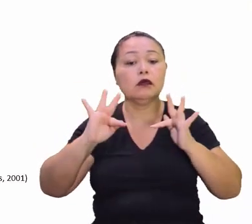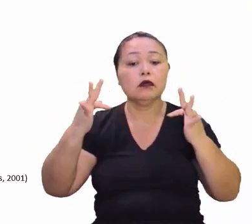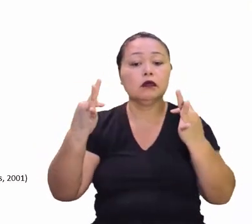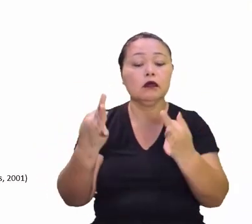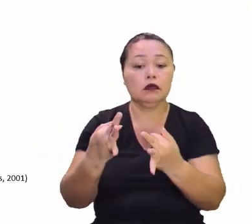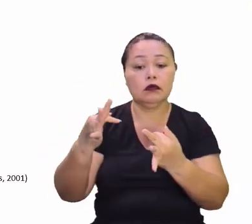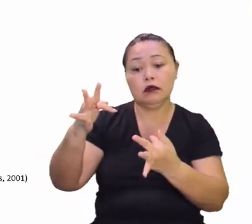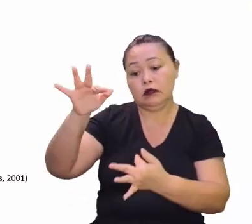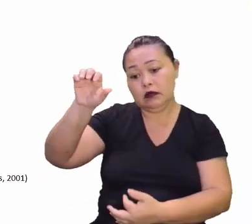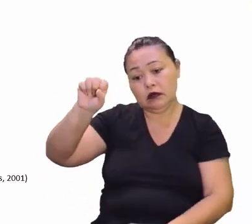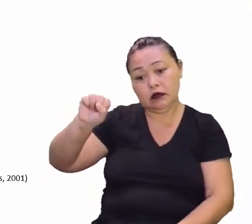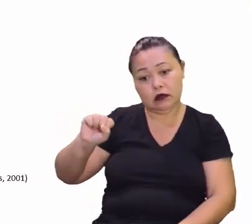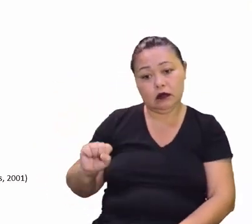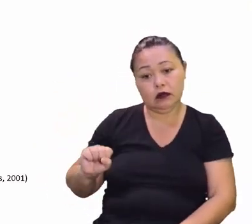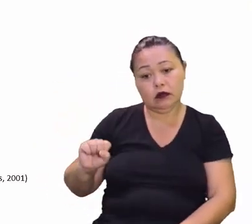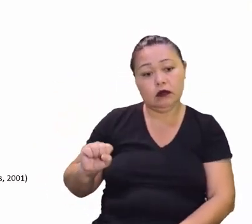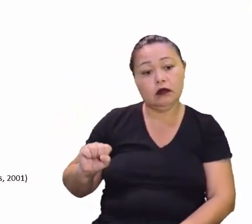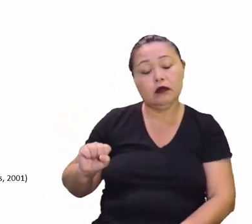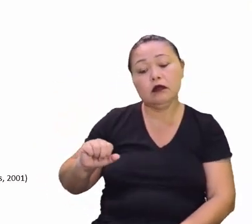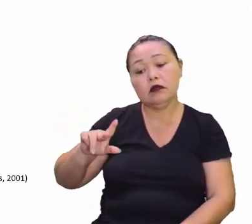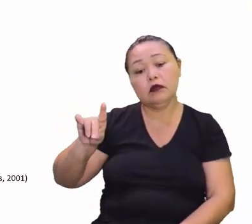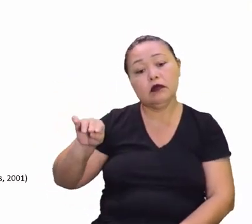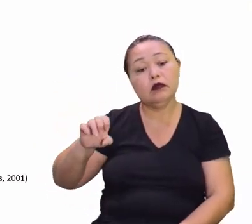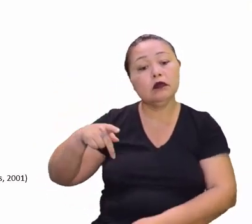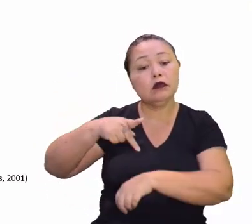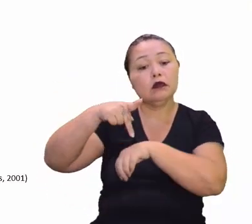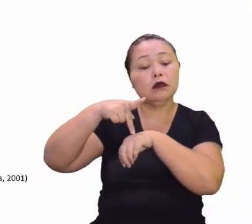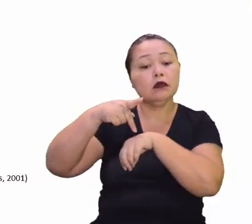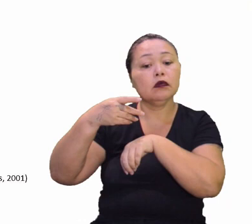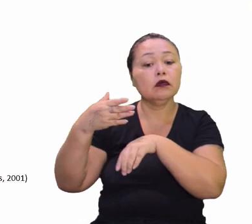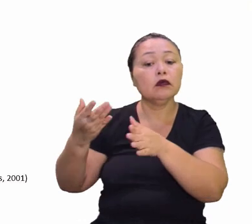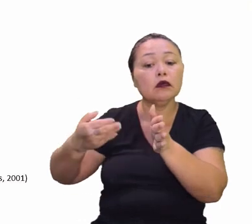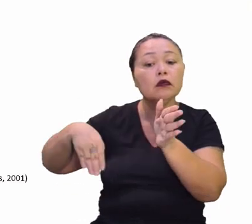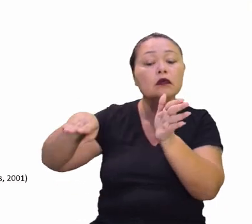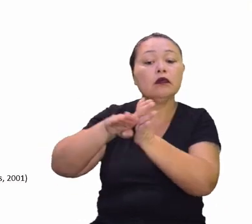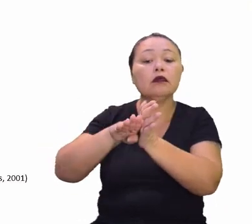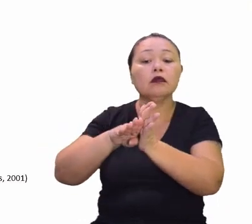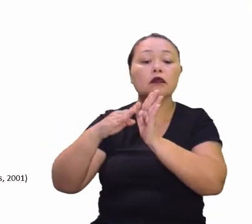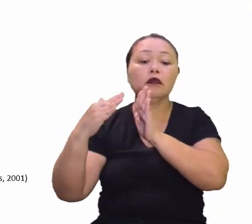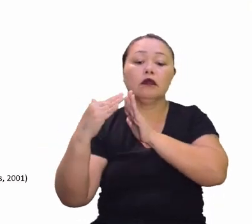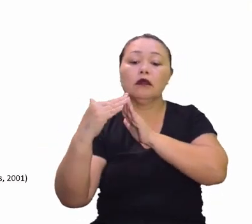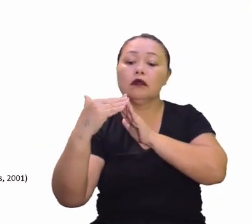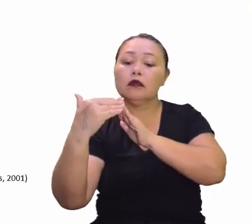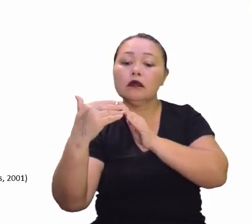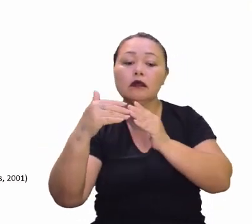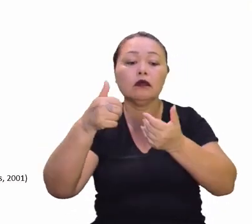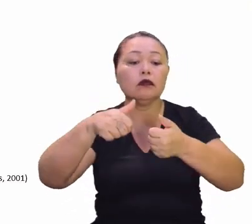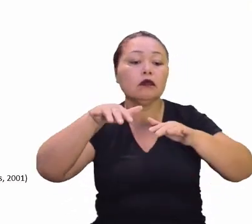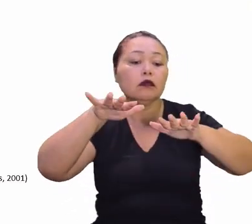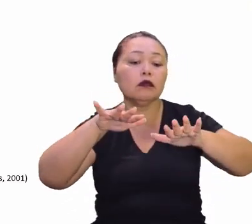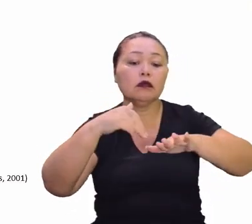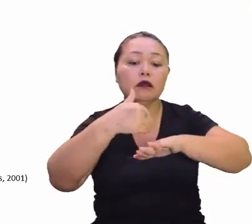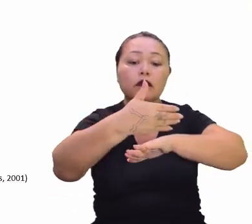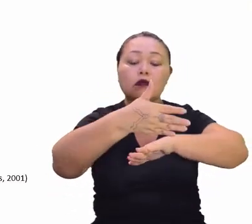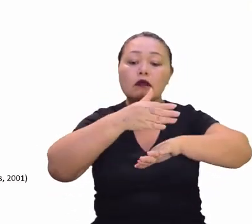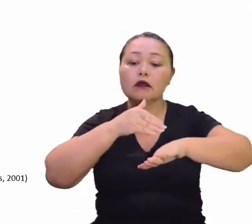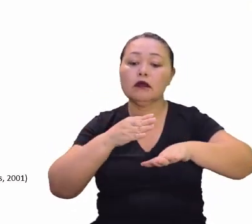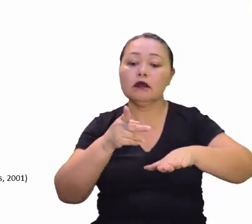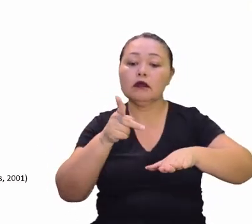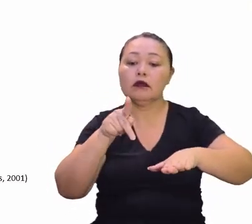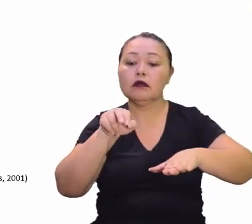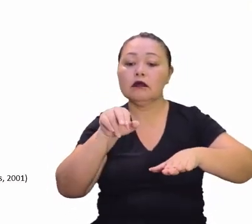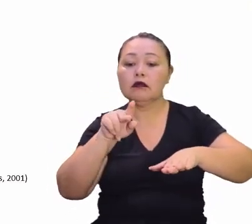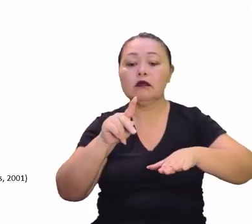imigrantes das regiões sul e sudeste do país que chegaram e acamparam e permaneceram às margens do